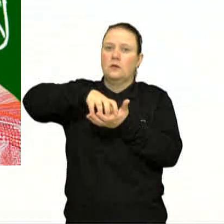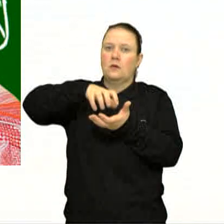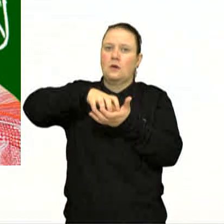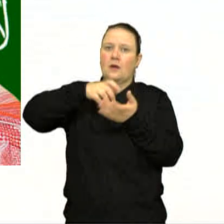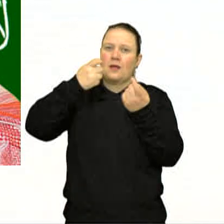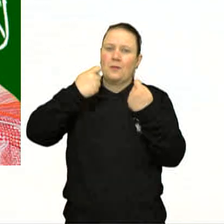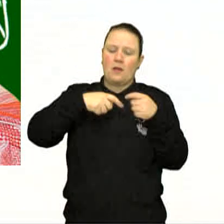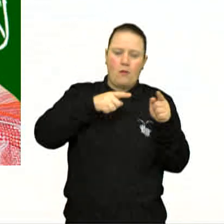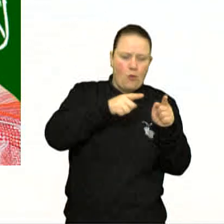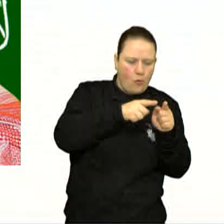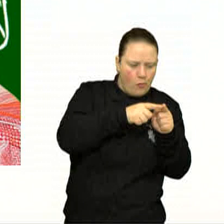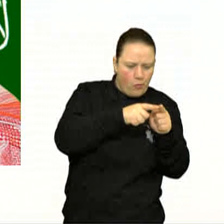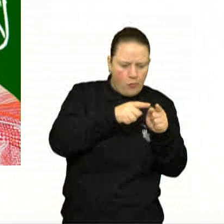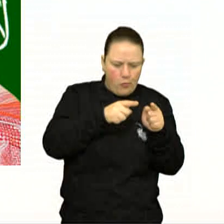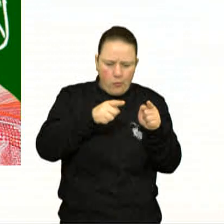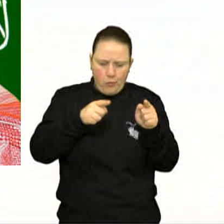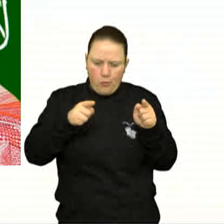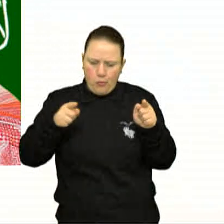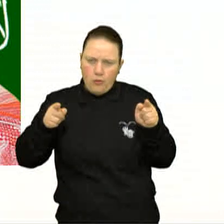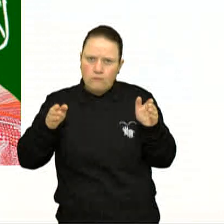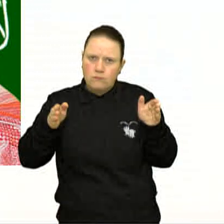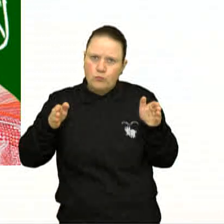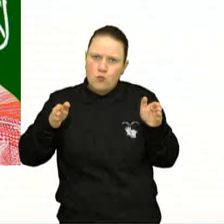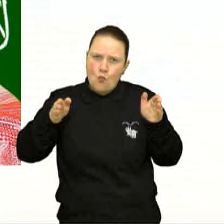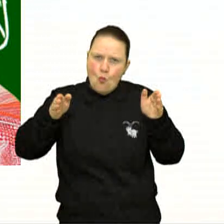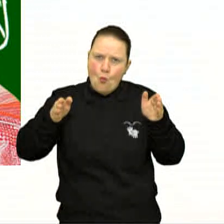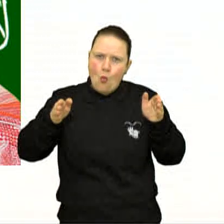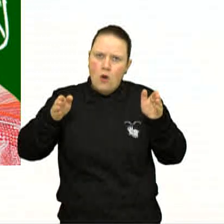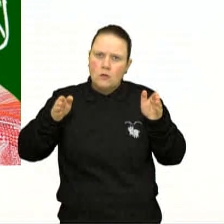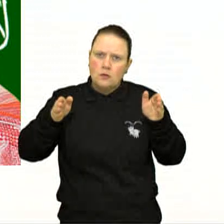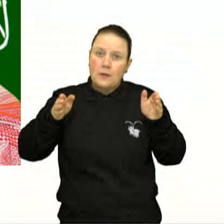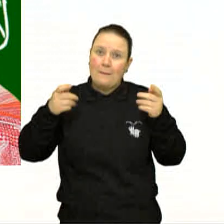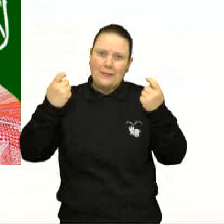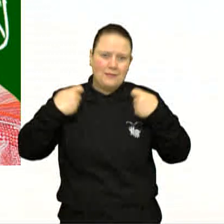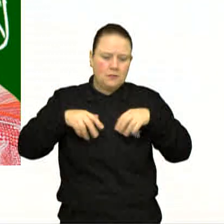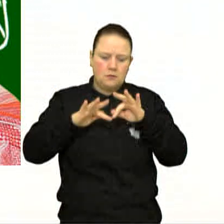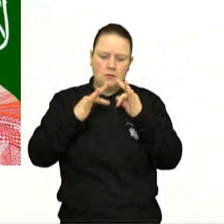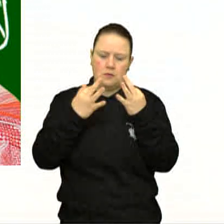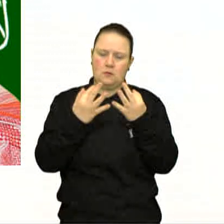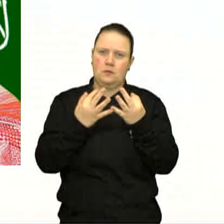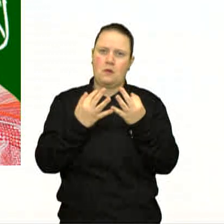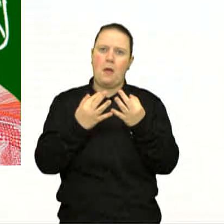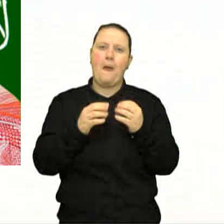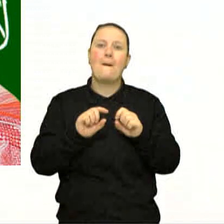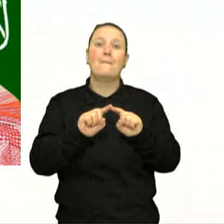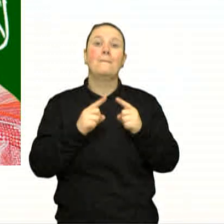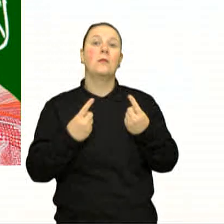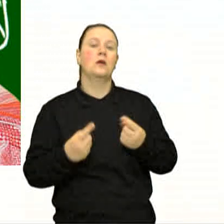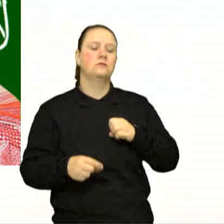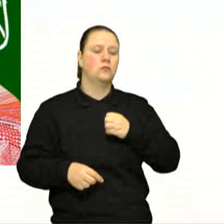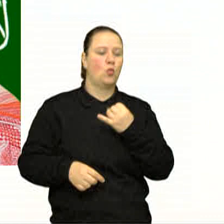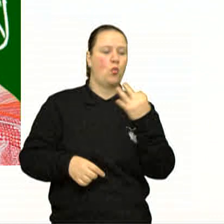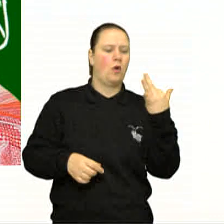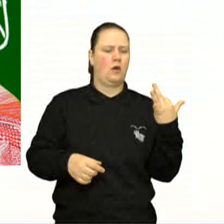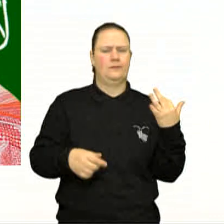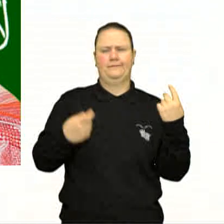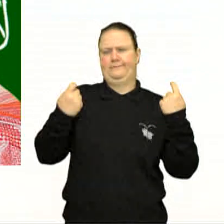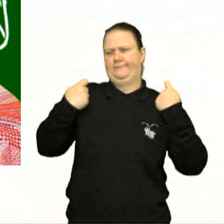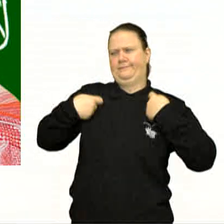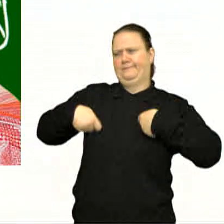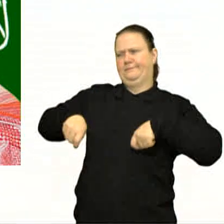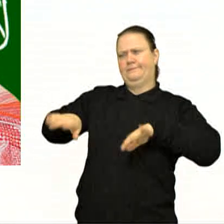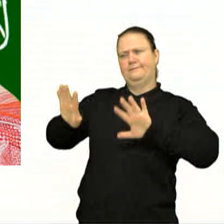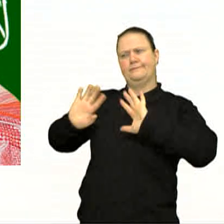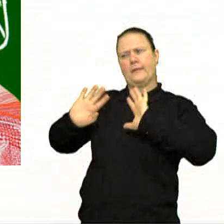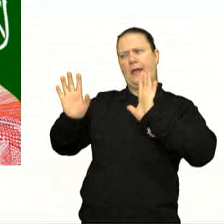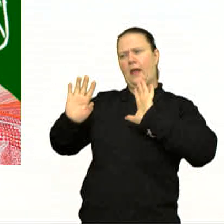Maomé, né? Ele tem que ter um parentesco com Maomé, certo? Mas para outros, isso não era necessário. Para